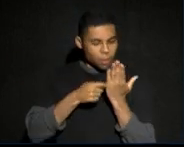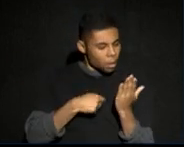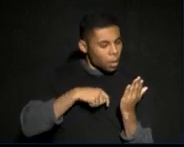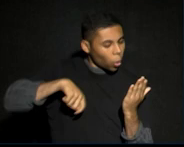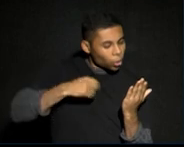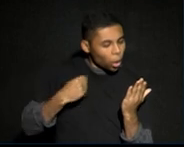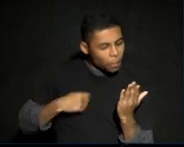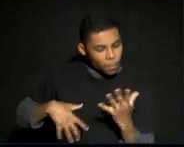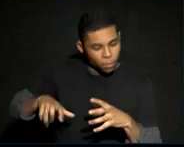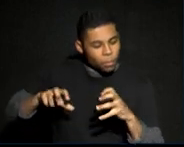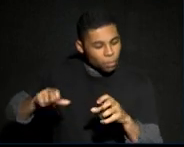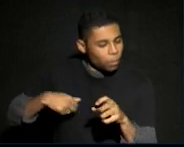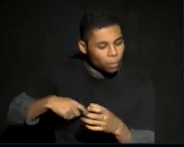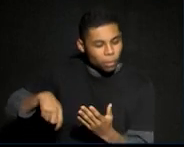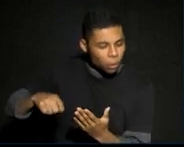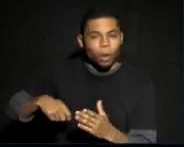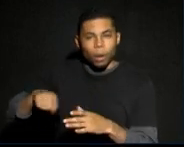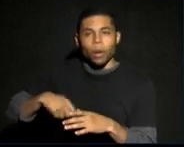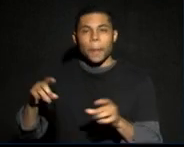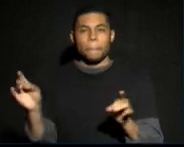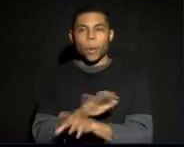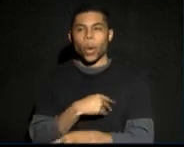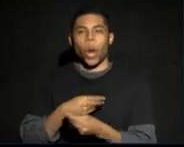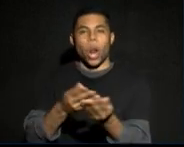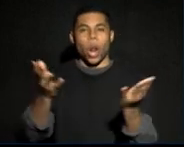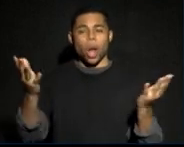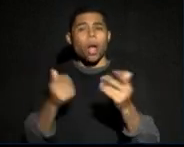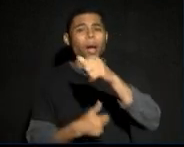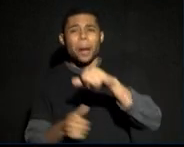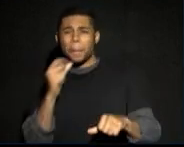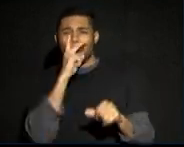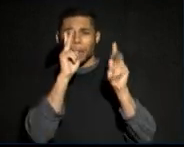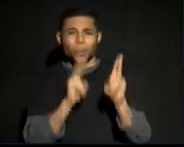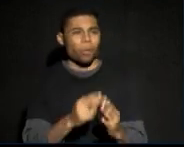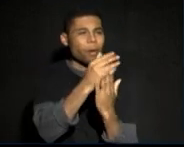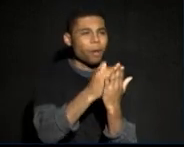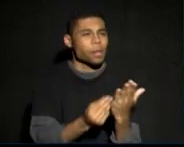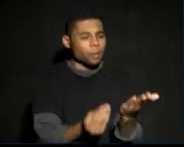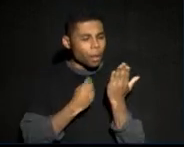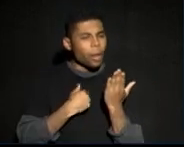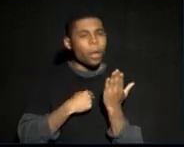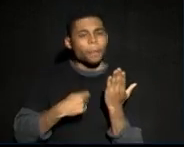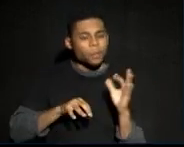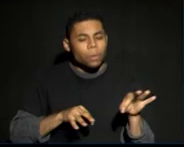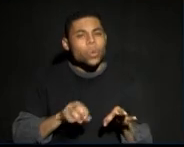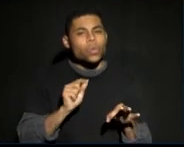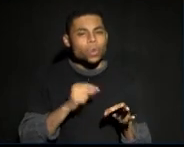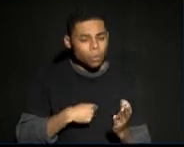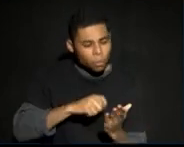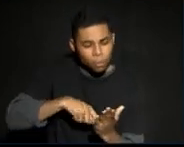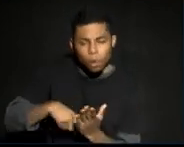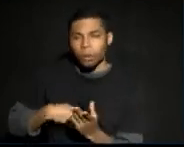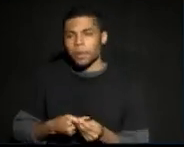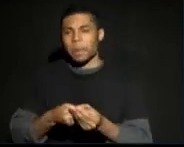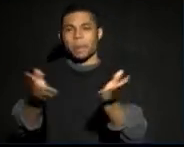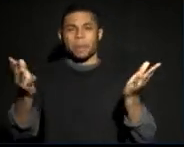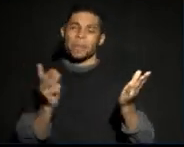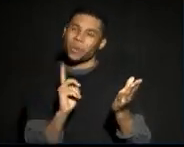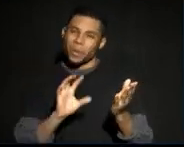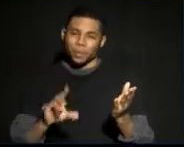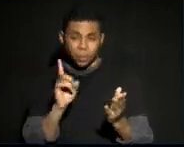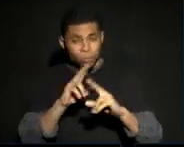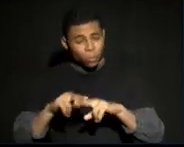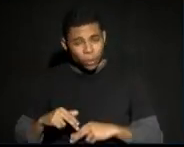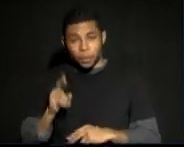isso vale tanto para heróis nacionais quanto para carteira de PPP com prefeituras então a Caixa vai